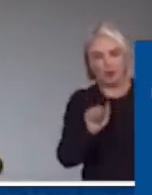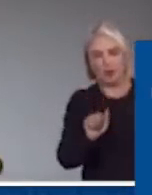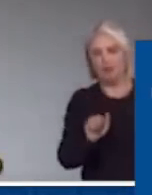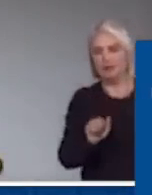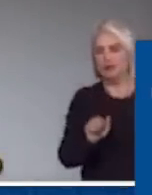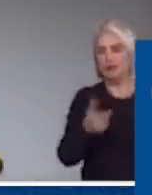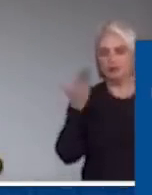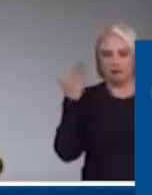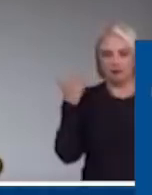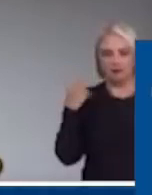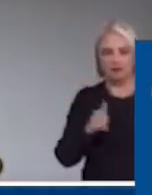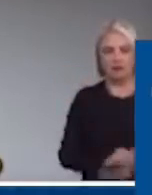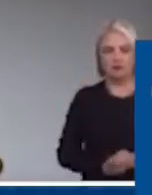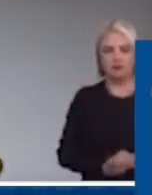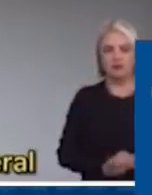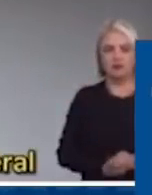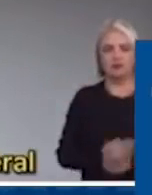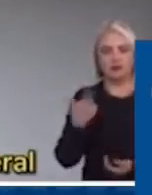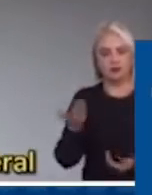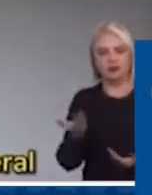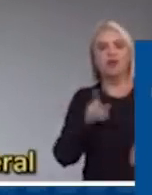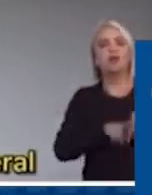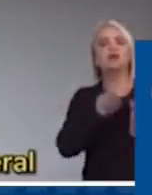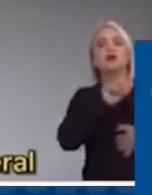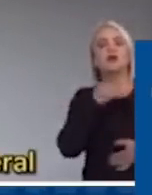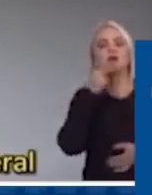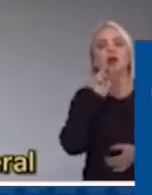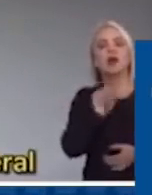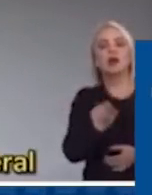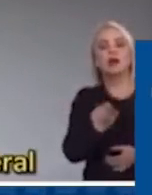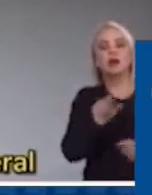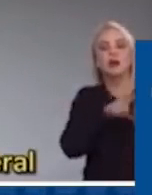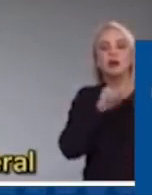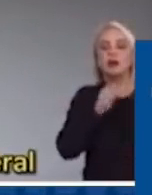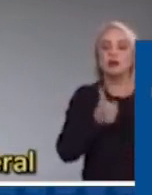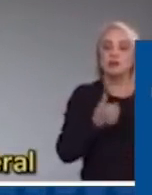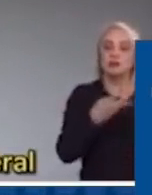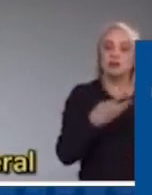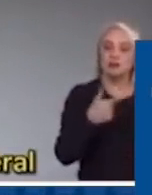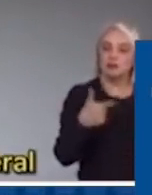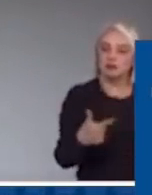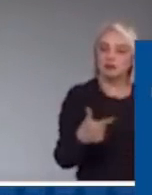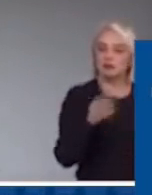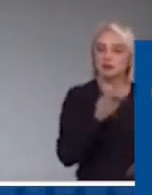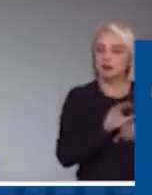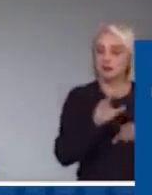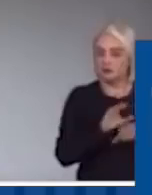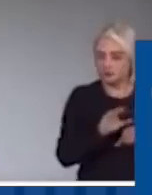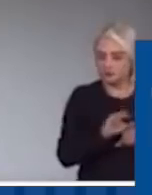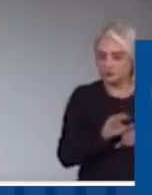foi colocado em xeque quando falava do artigo 142 da Constituição Federal.